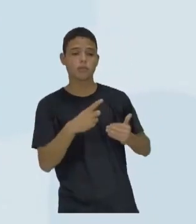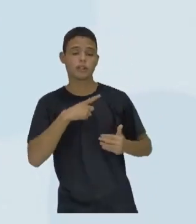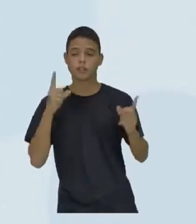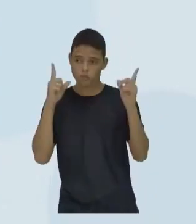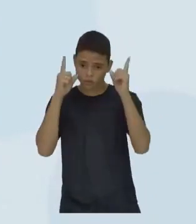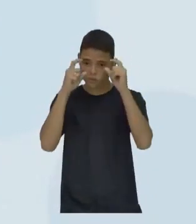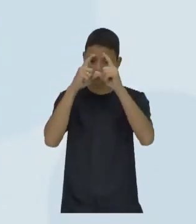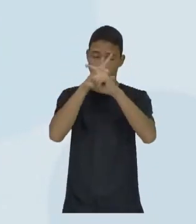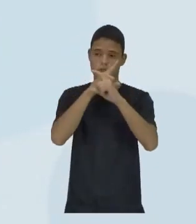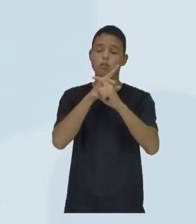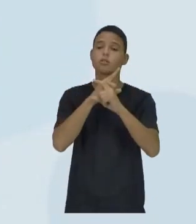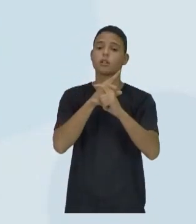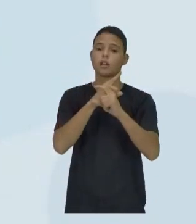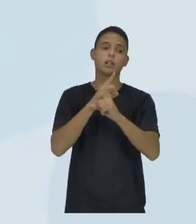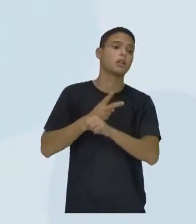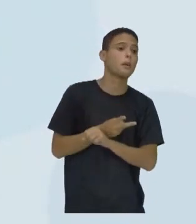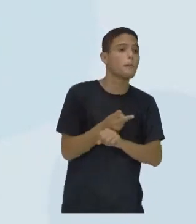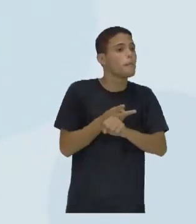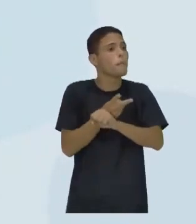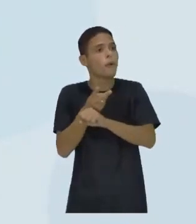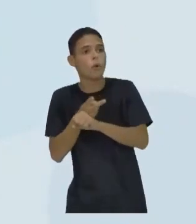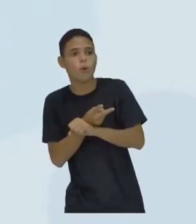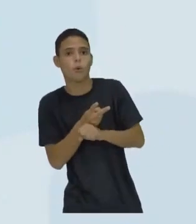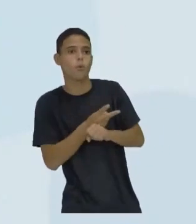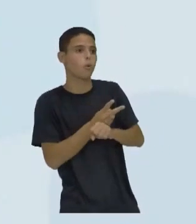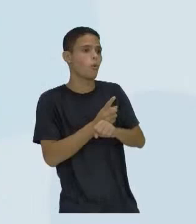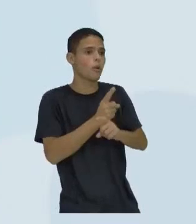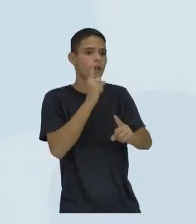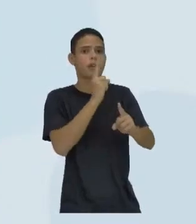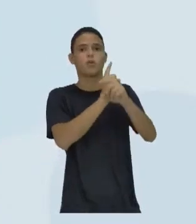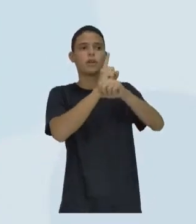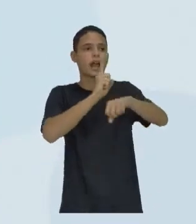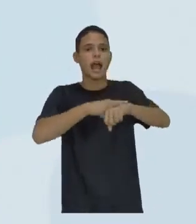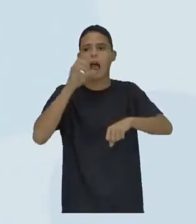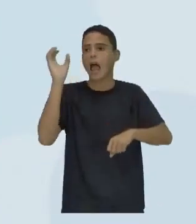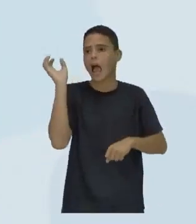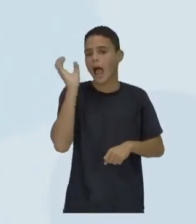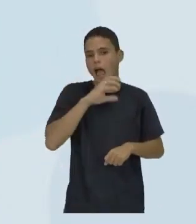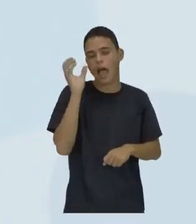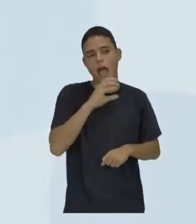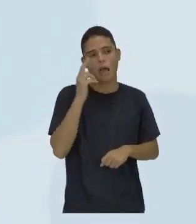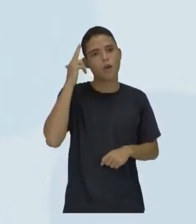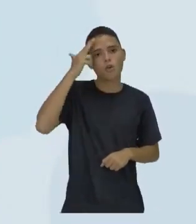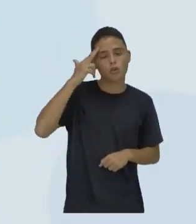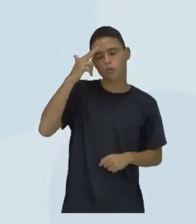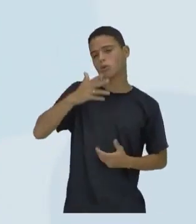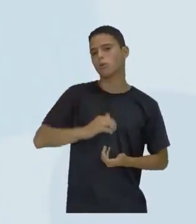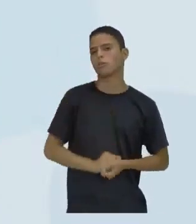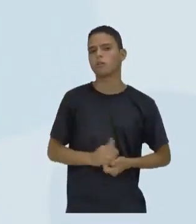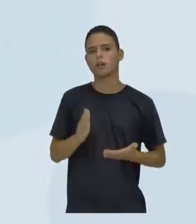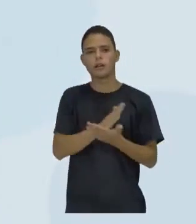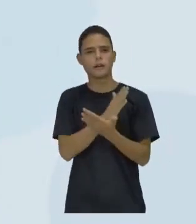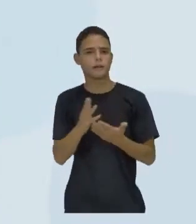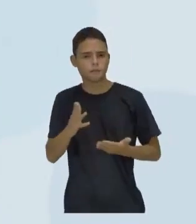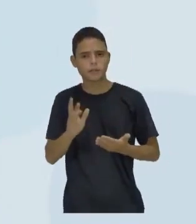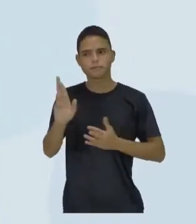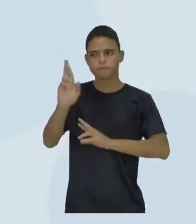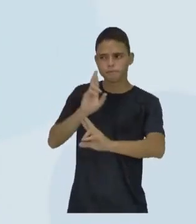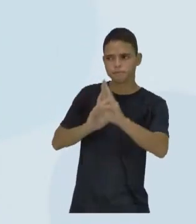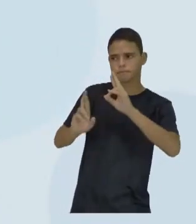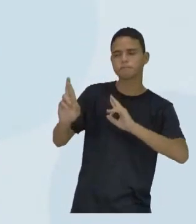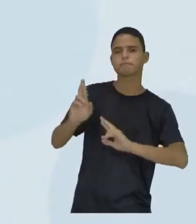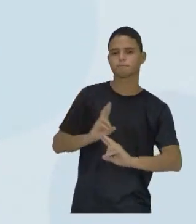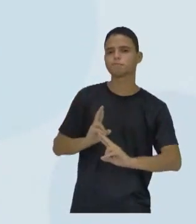o prazer e buscam a realização imediata dos desejos. Respondem exatamente ao bombardeamento